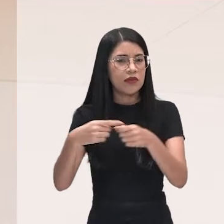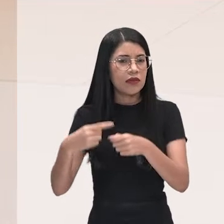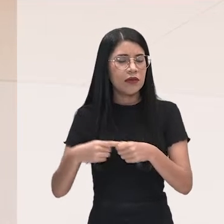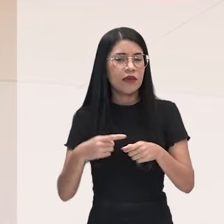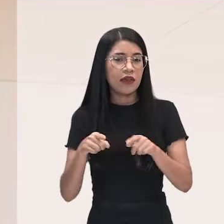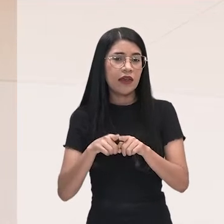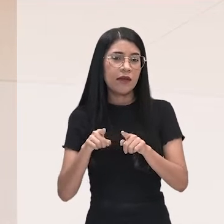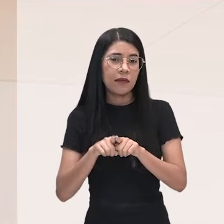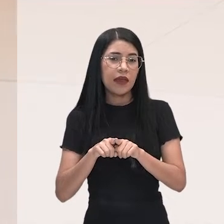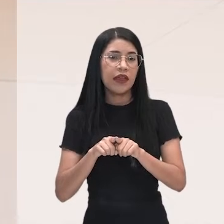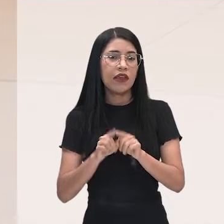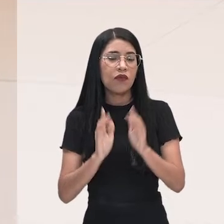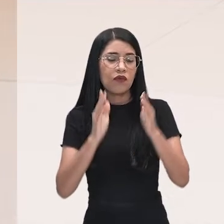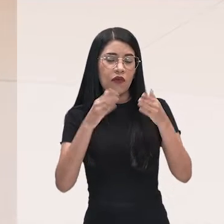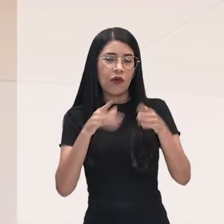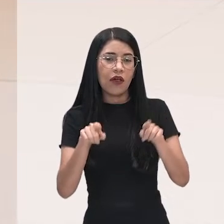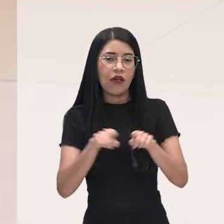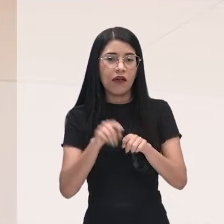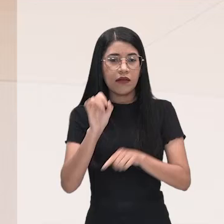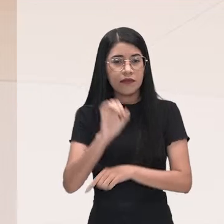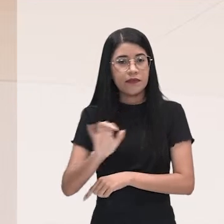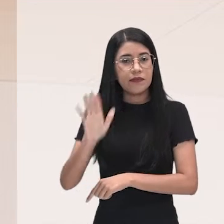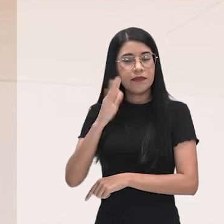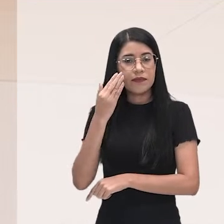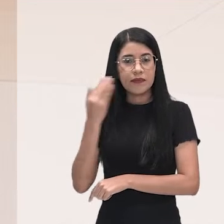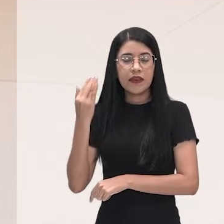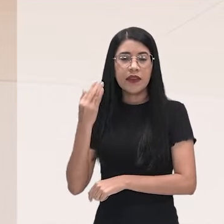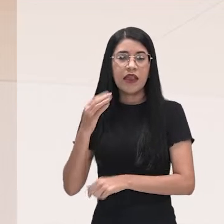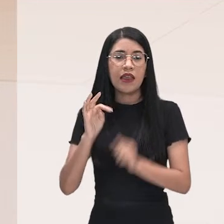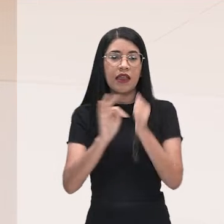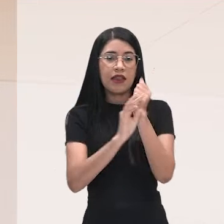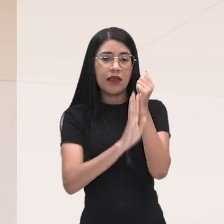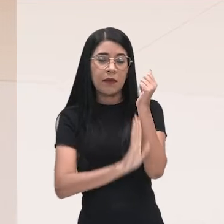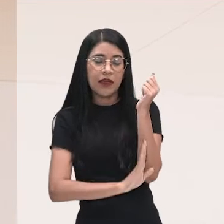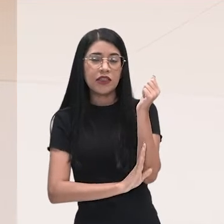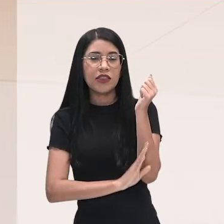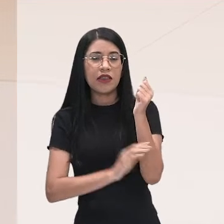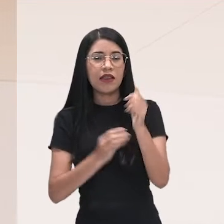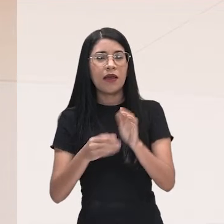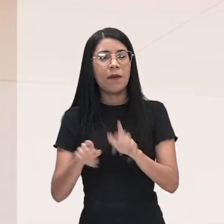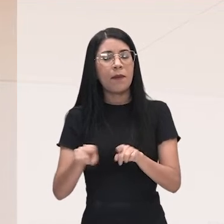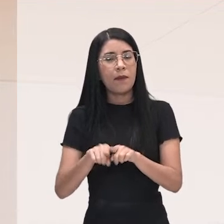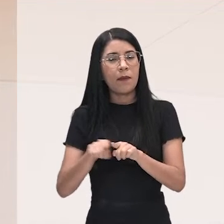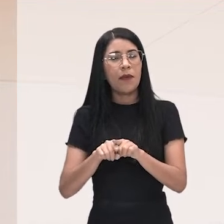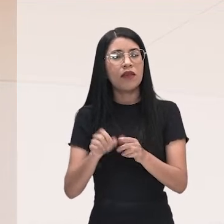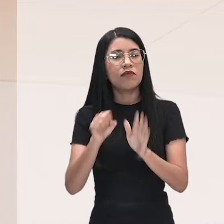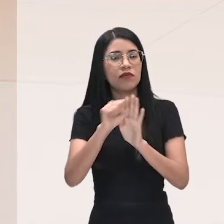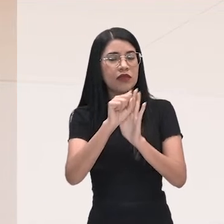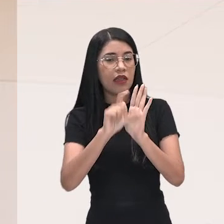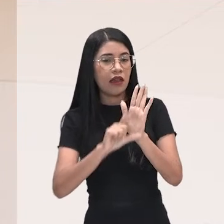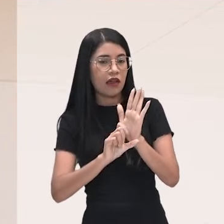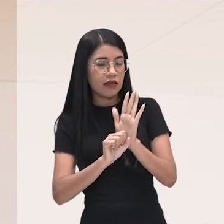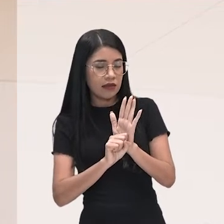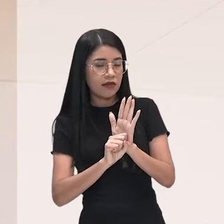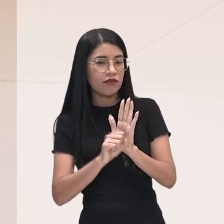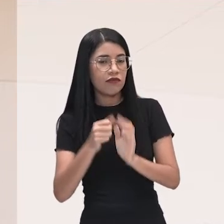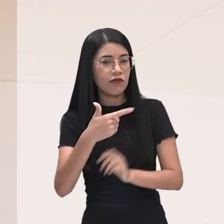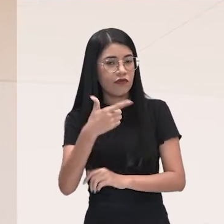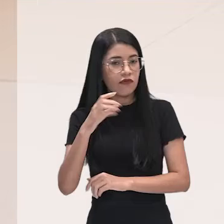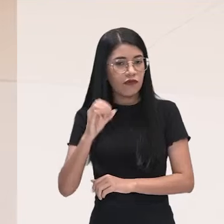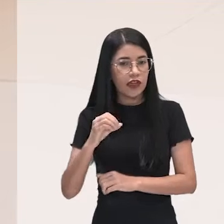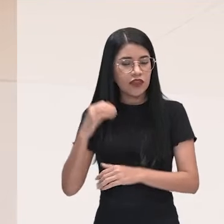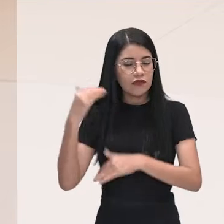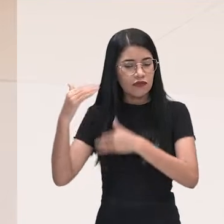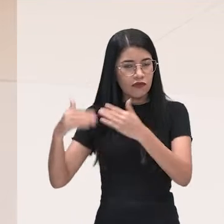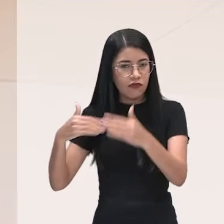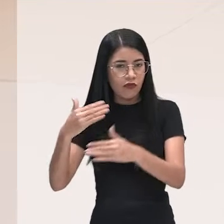com a cidade de Tabatinga, tá? Olha só essa avenida na primeira metade do século XX. Olha como ela ficou com o passar dos anos e